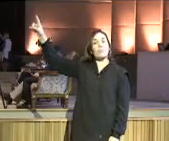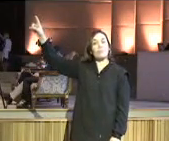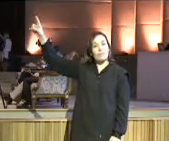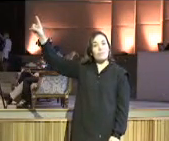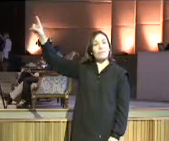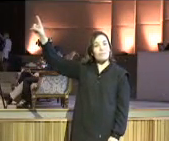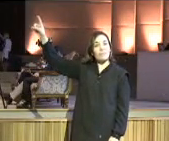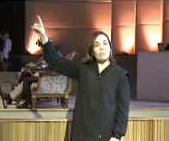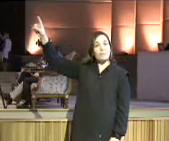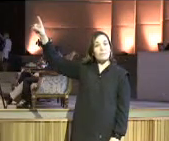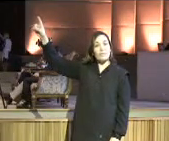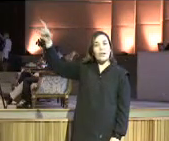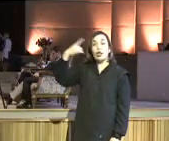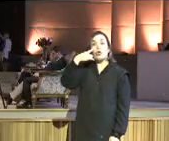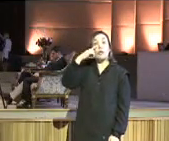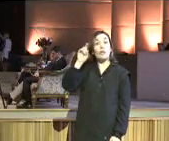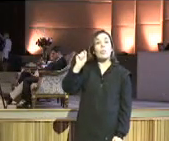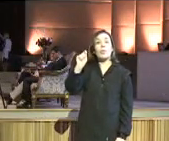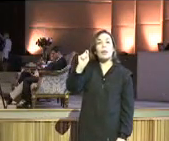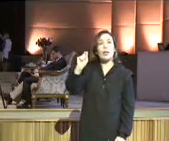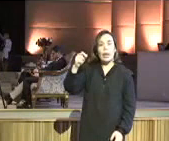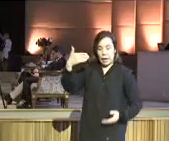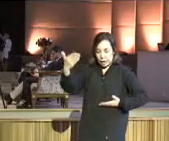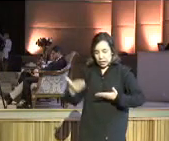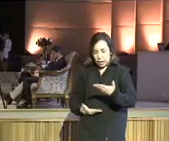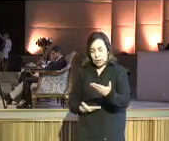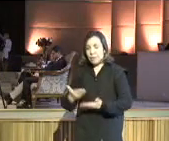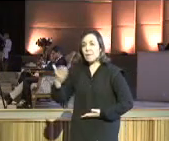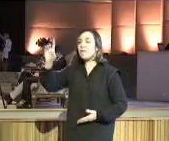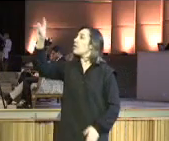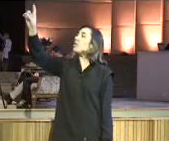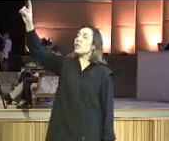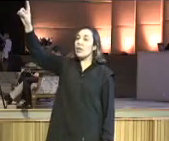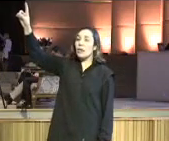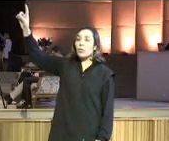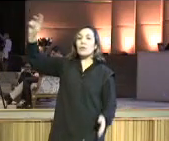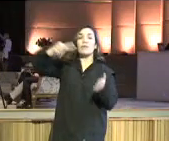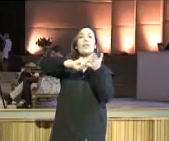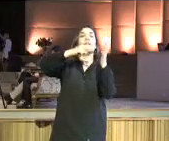que servir a Deus sempre será glória,